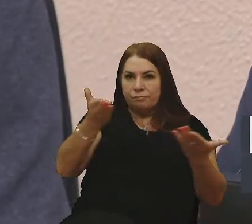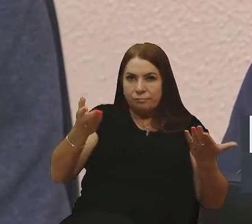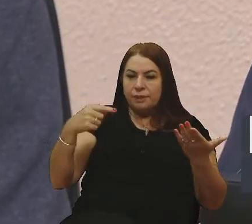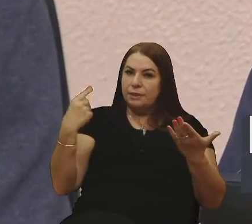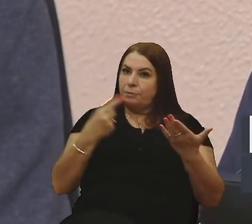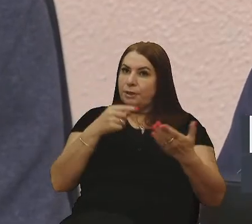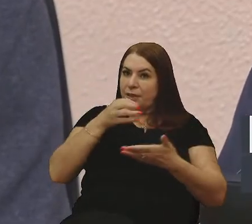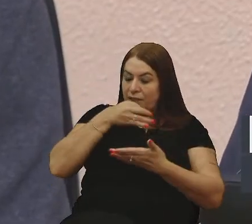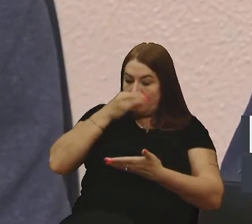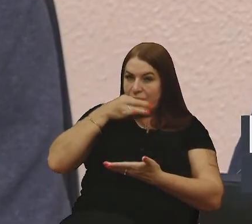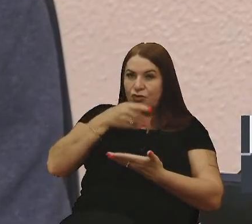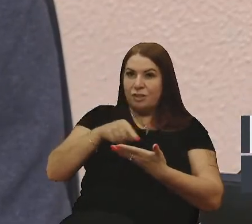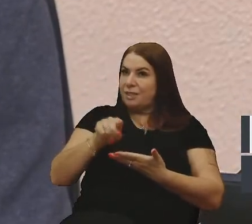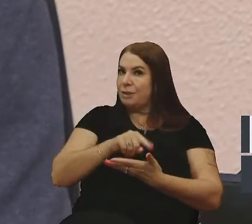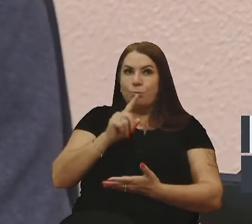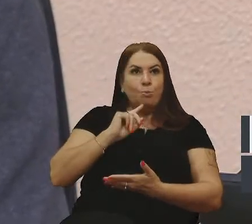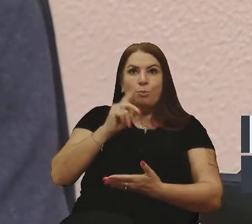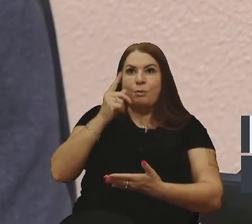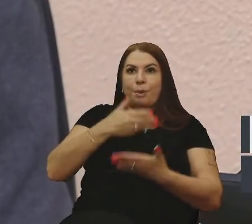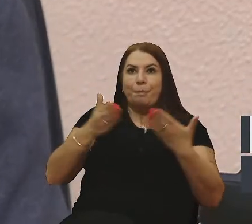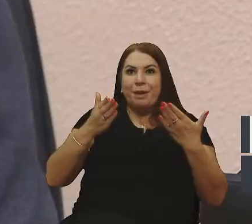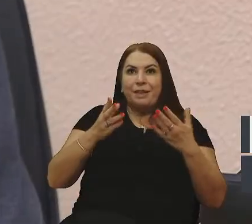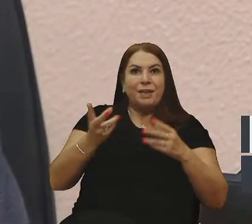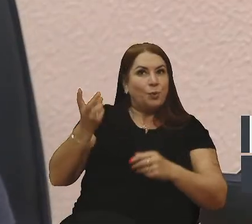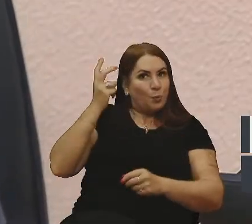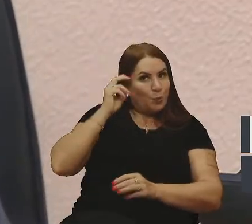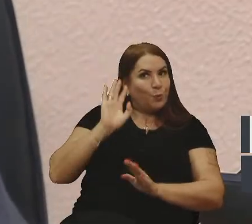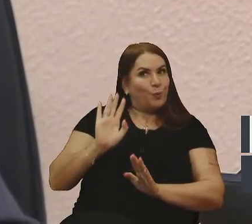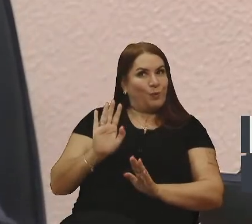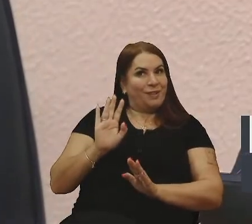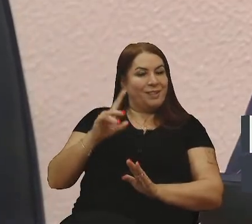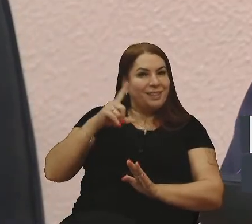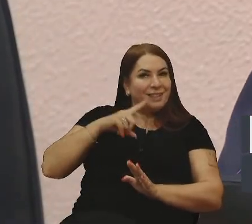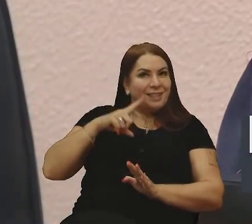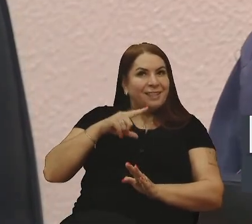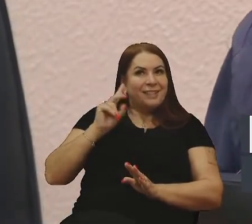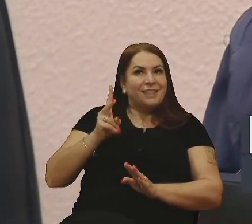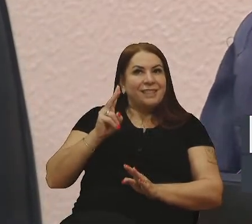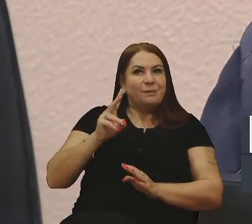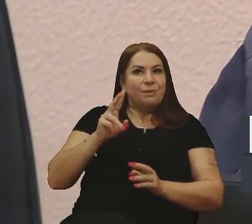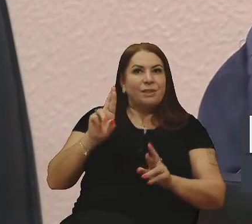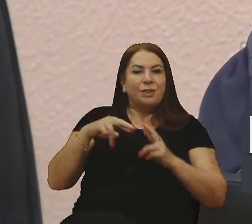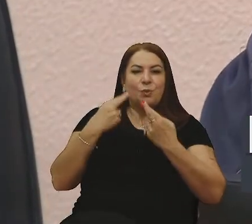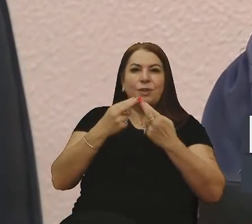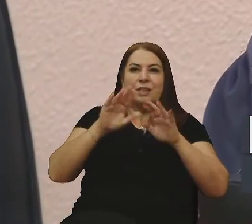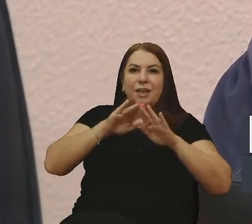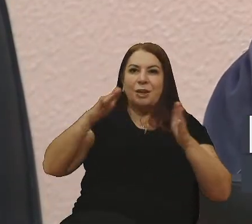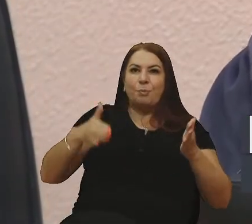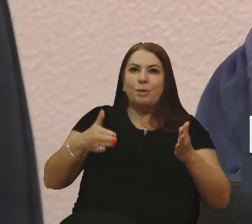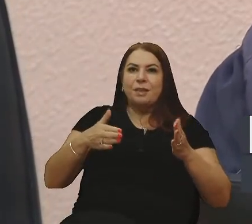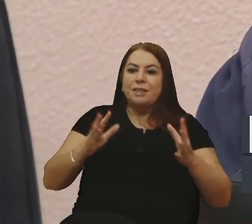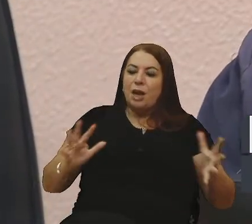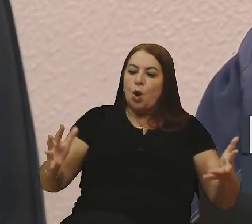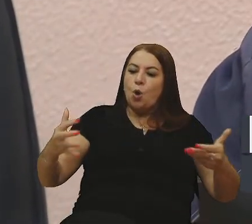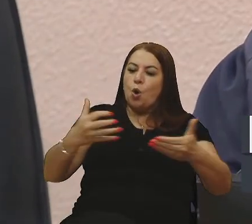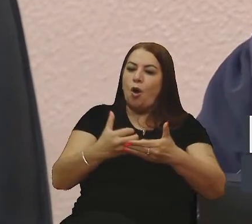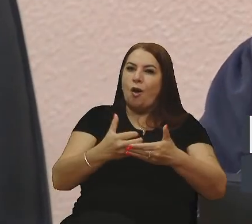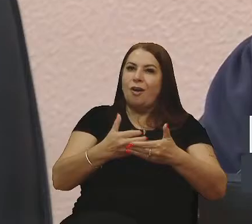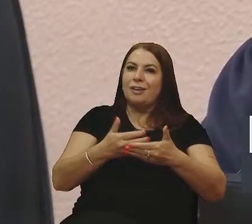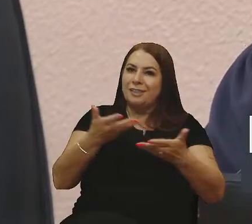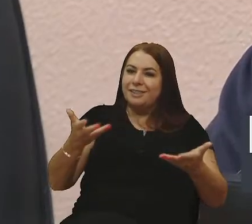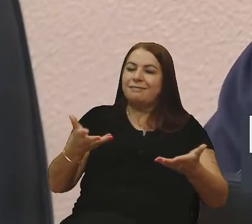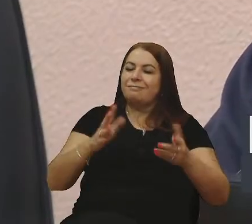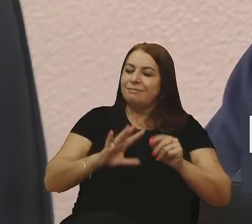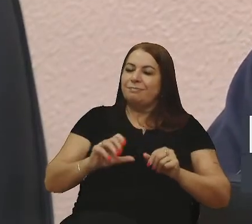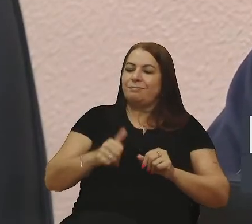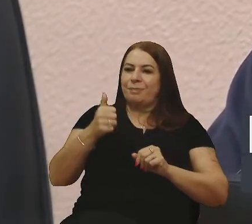aqui de Caxias do Sul, nós não podemos perder a nossa cultura, né? Nós temos que estar sempre reunidos à mesa. A mesa, ela acolhe e distensiona. Então,